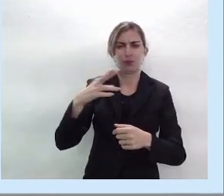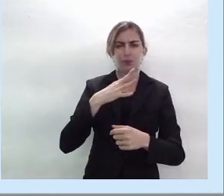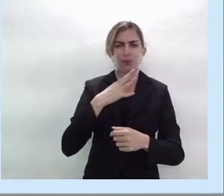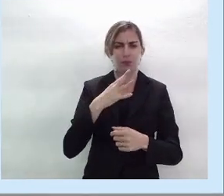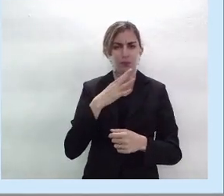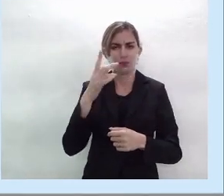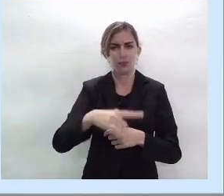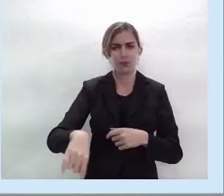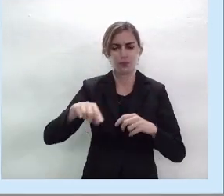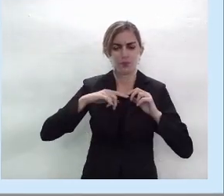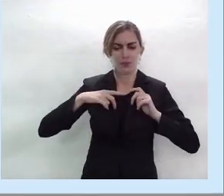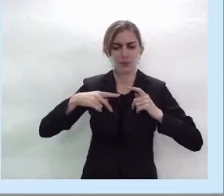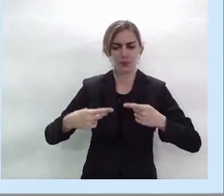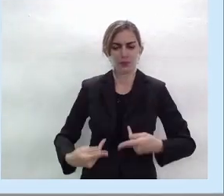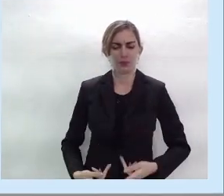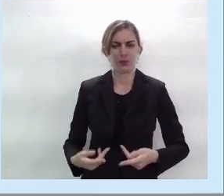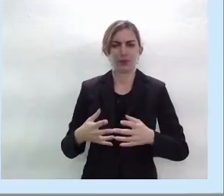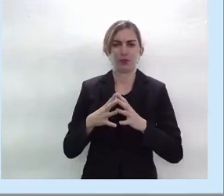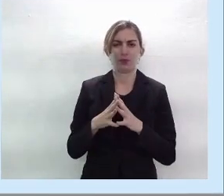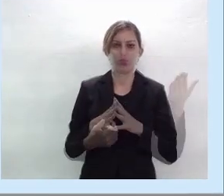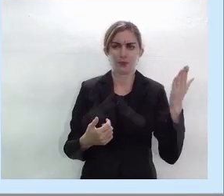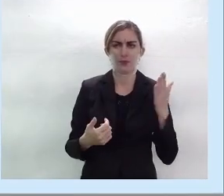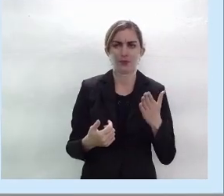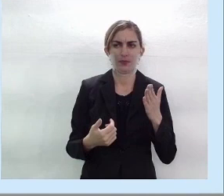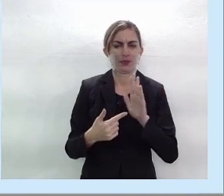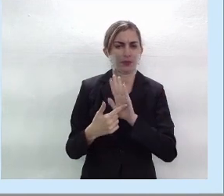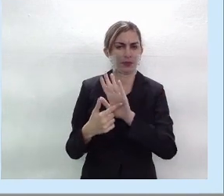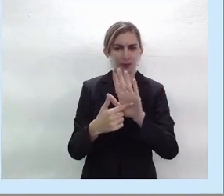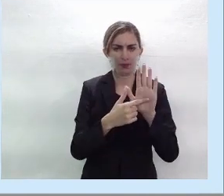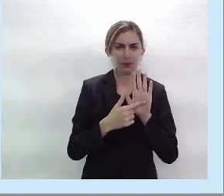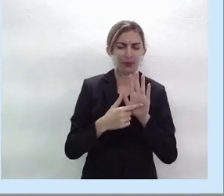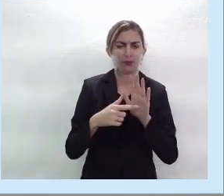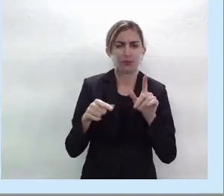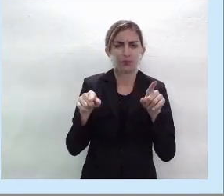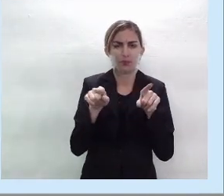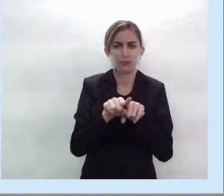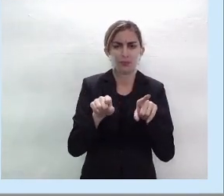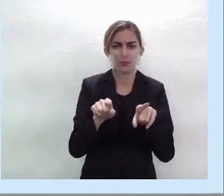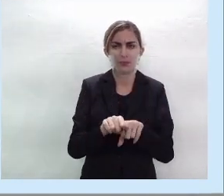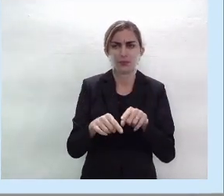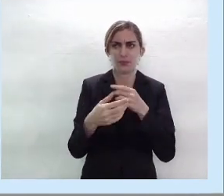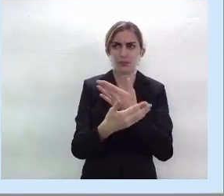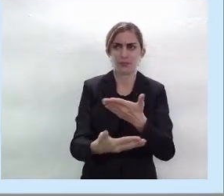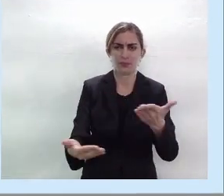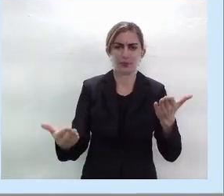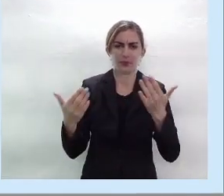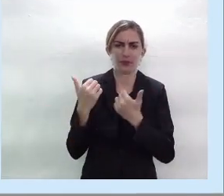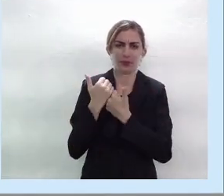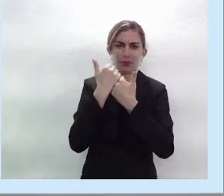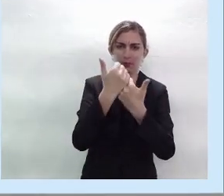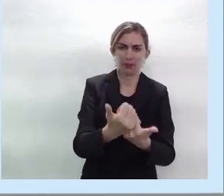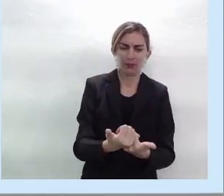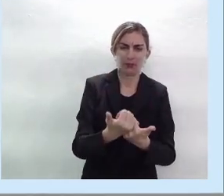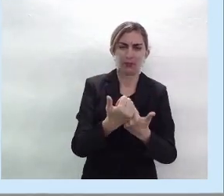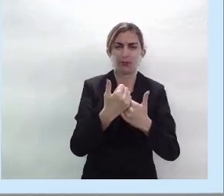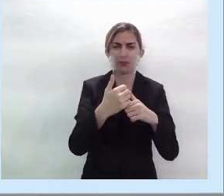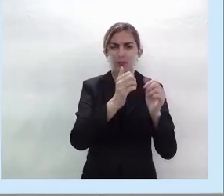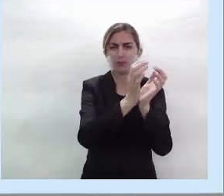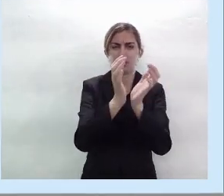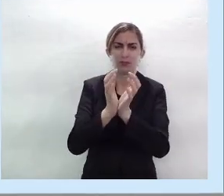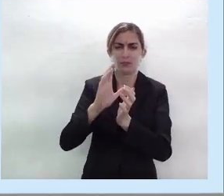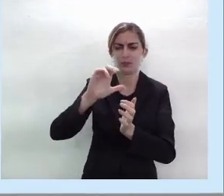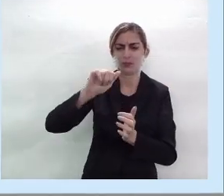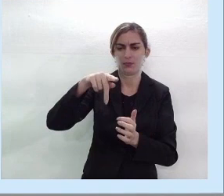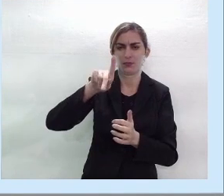cultural imaterial da nossa humanidade. Então, a gente apresentou para vocês também os representantes dos